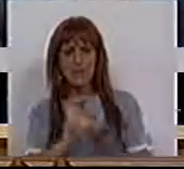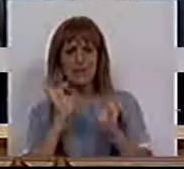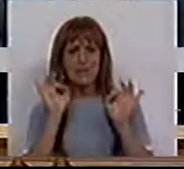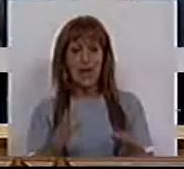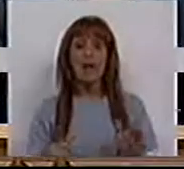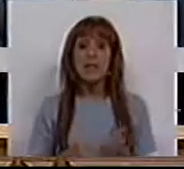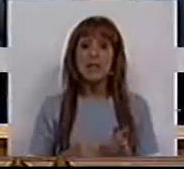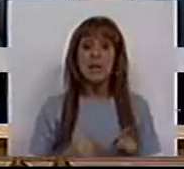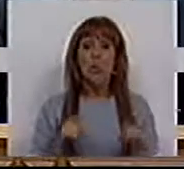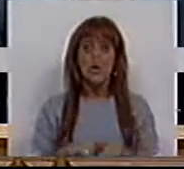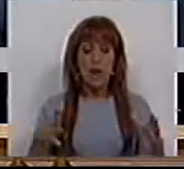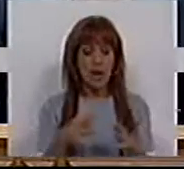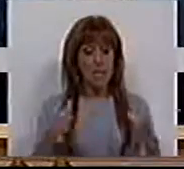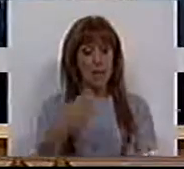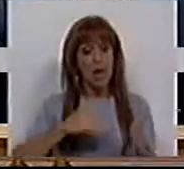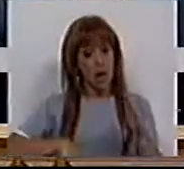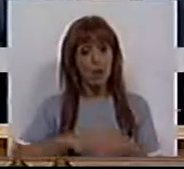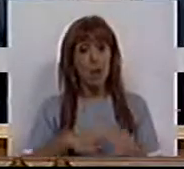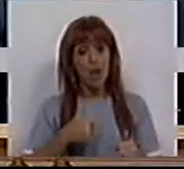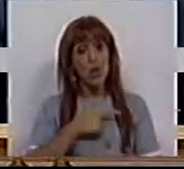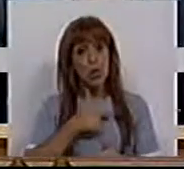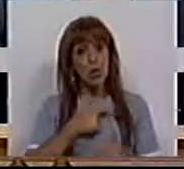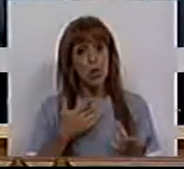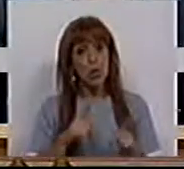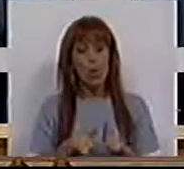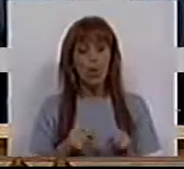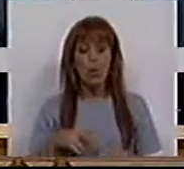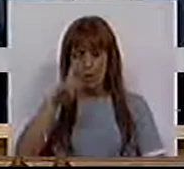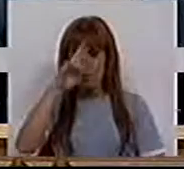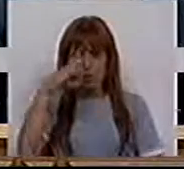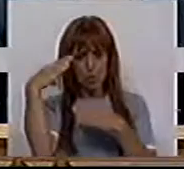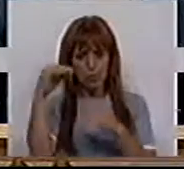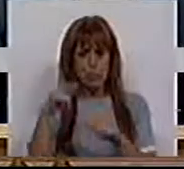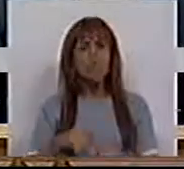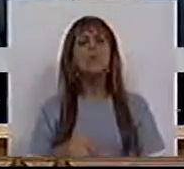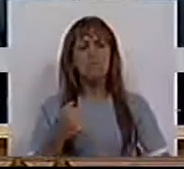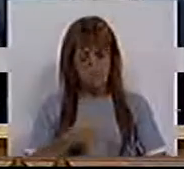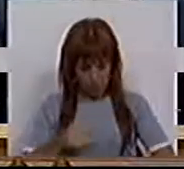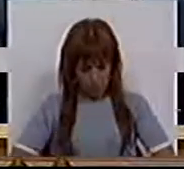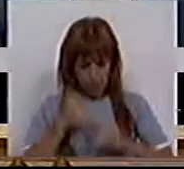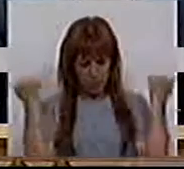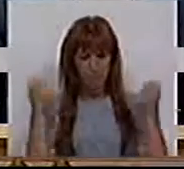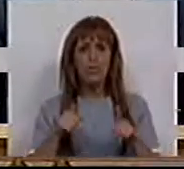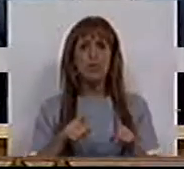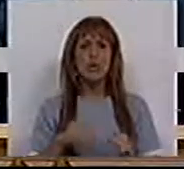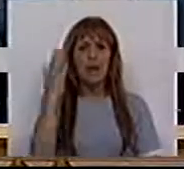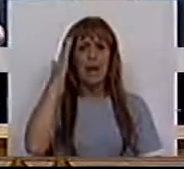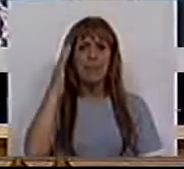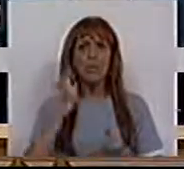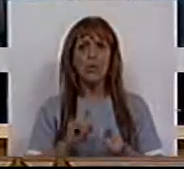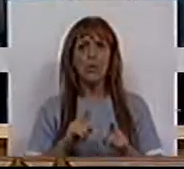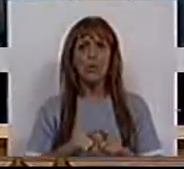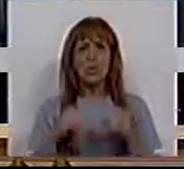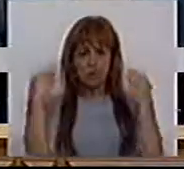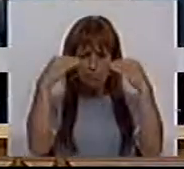É necessária uma dimensão otimizada das turmas para que o esforço pedagógico seja eficaz, para que a capacidade